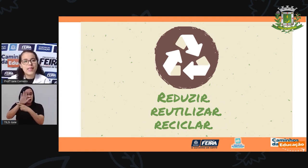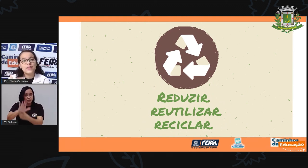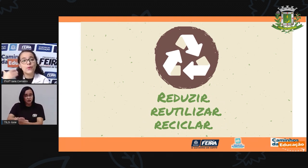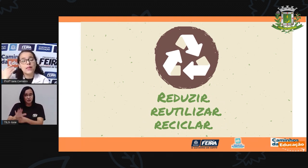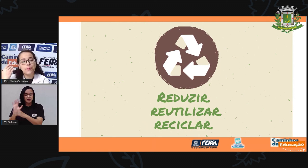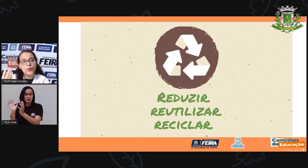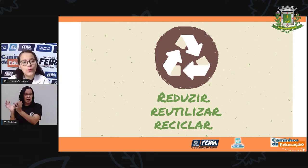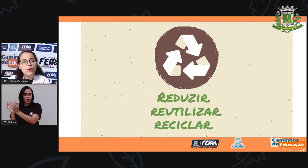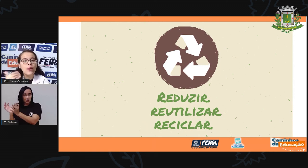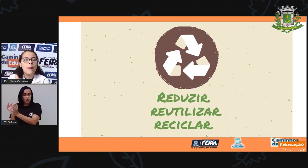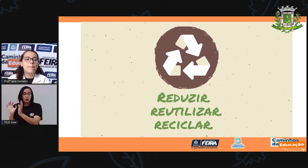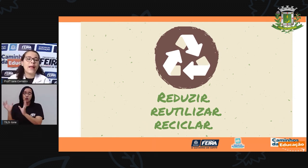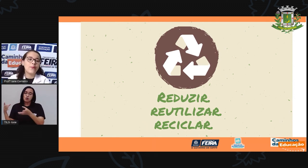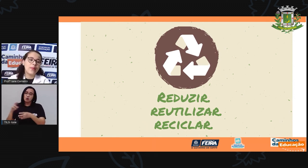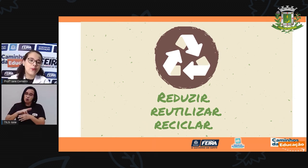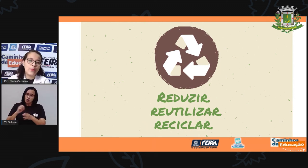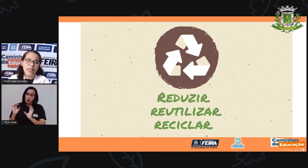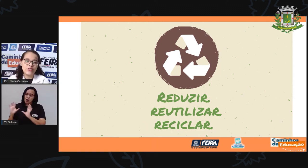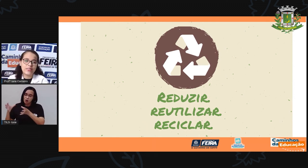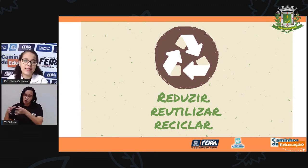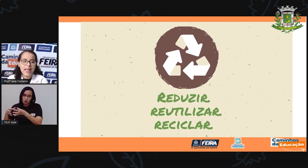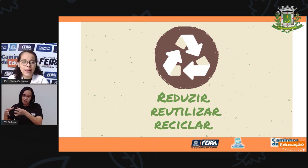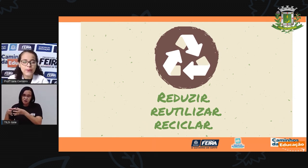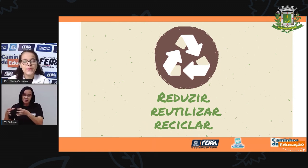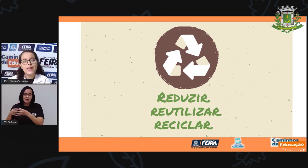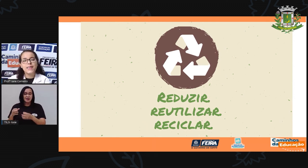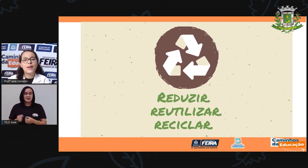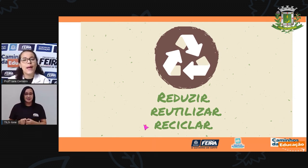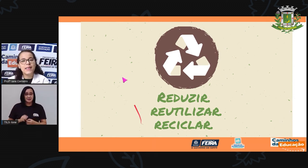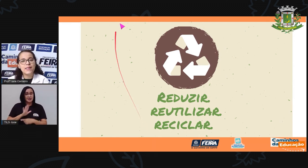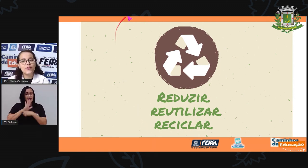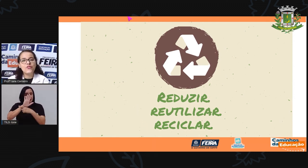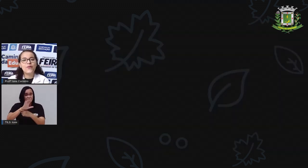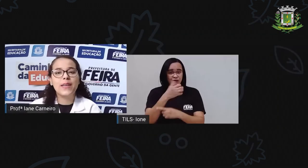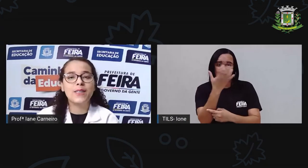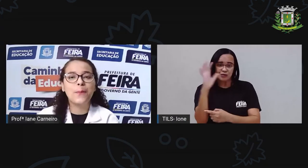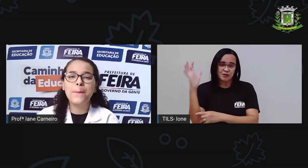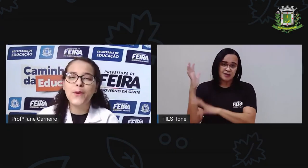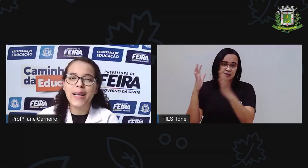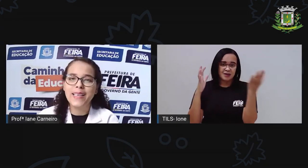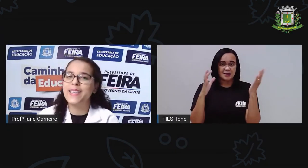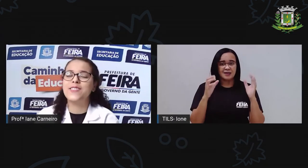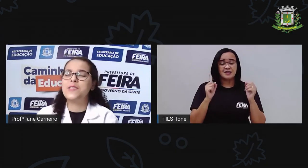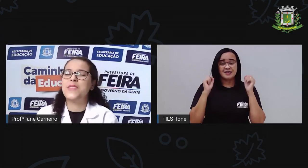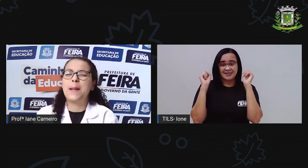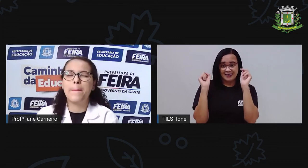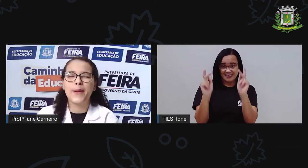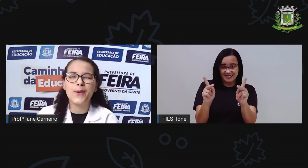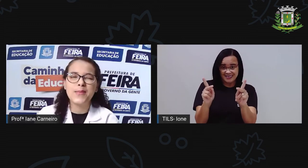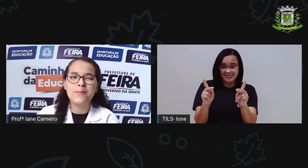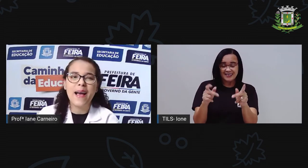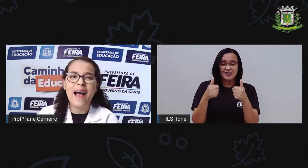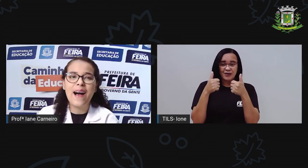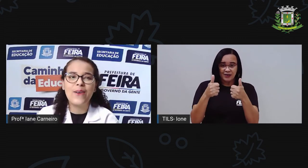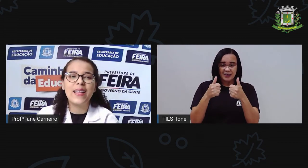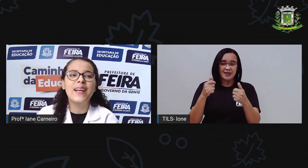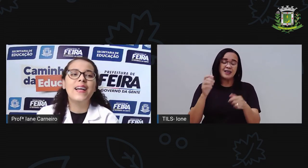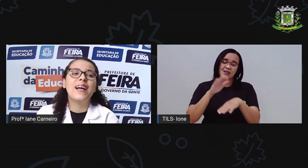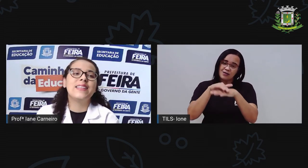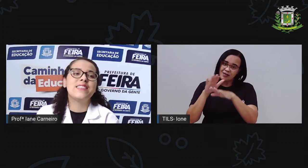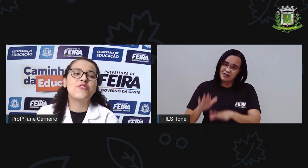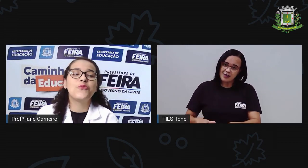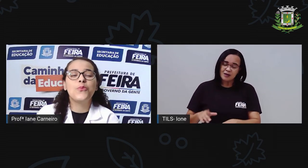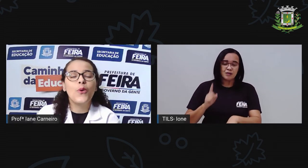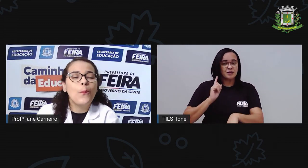de vocês contribua para o meio ambiente, tá certo? Então é isso, a gente vai ficando por aqui, a se vê na próxima aula,